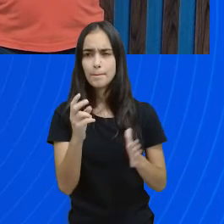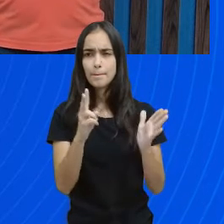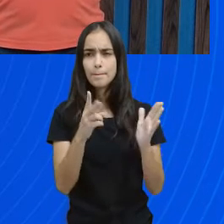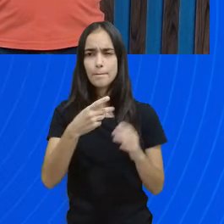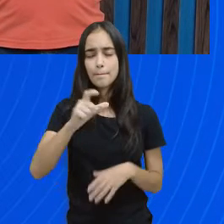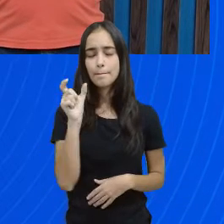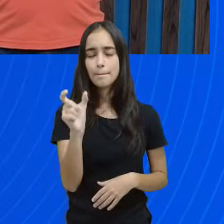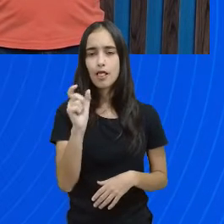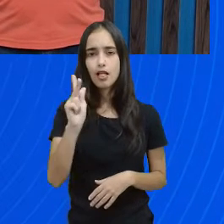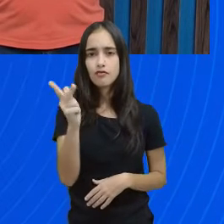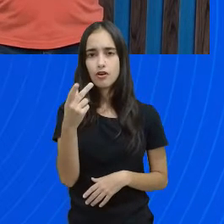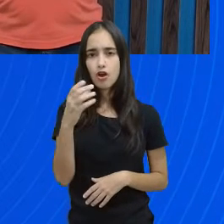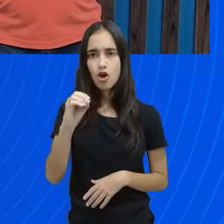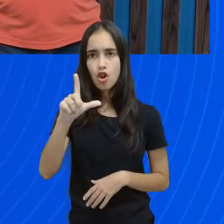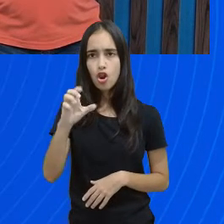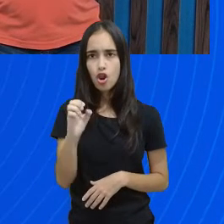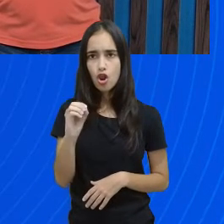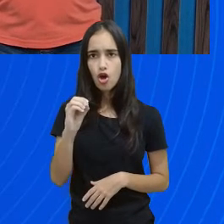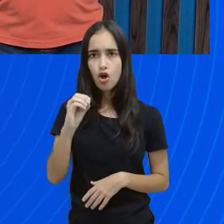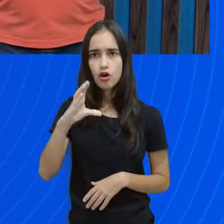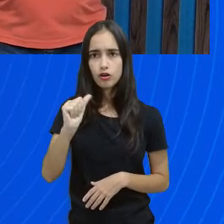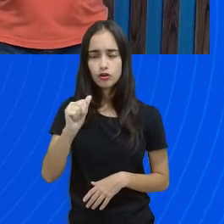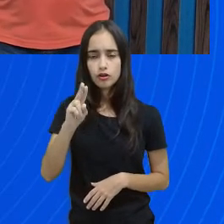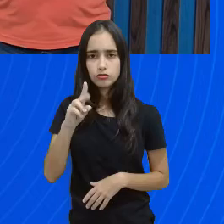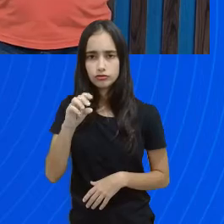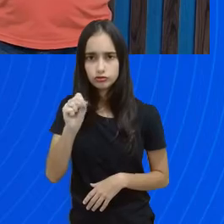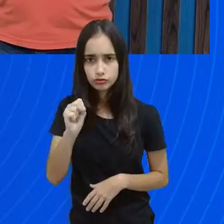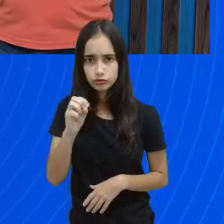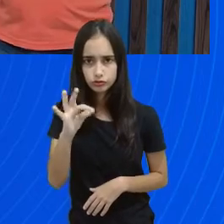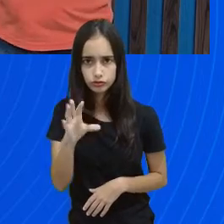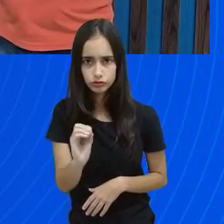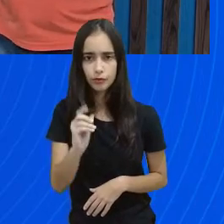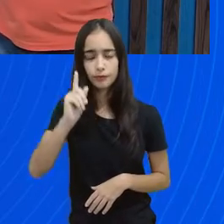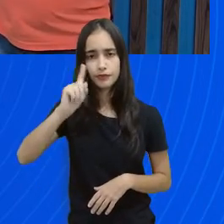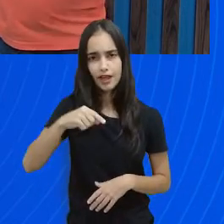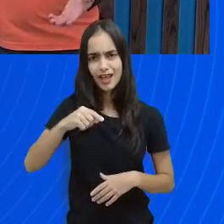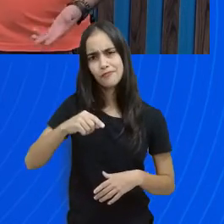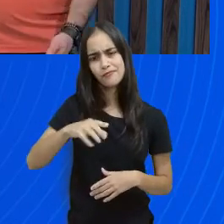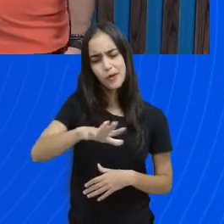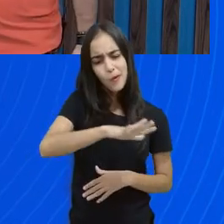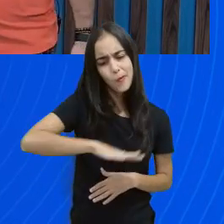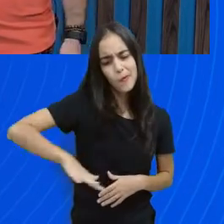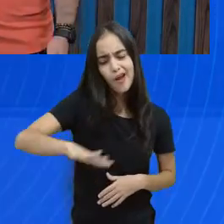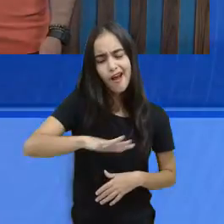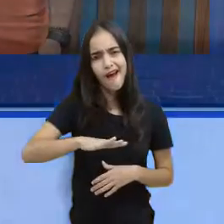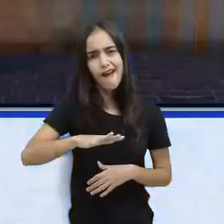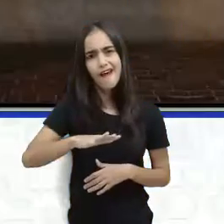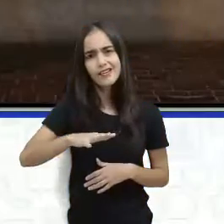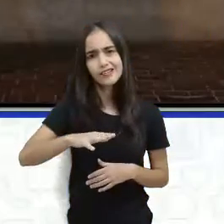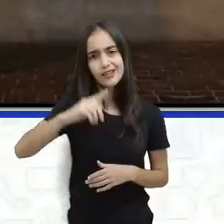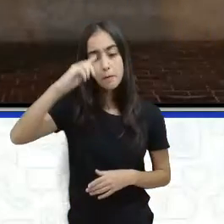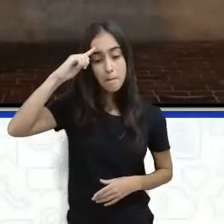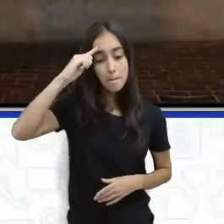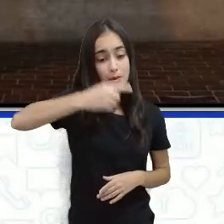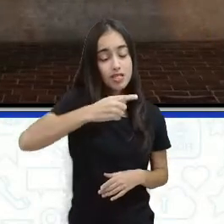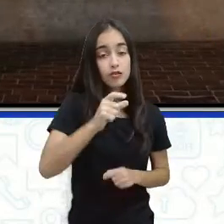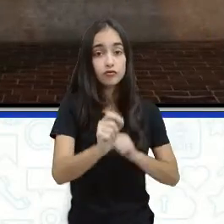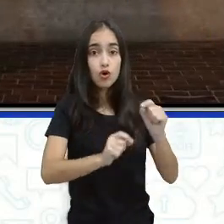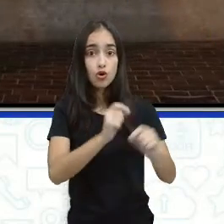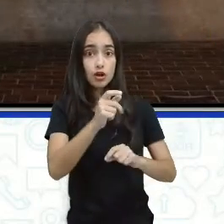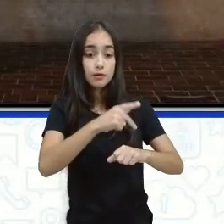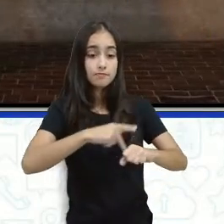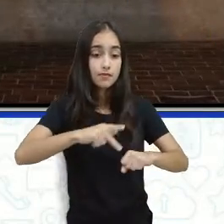né, em todas as regiões da Europa, né, que eram dominadas pelos alemães, pelos nazistas, né. Então, nos campos